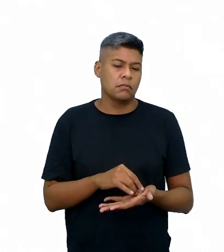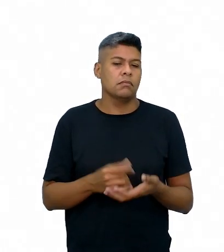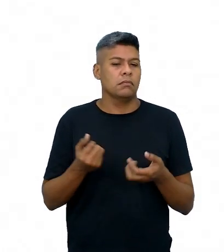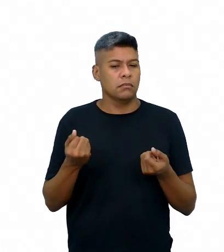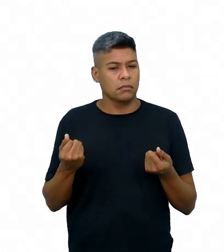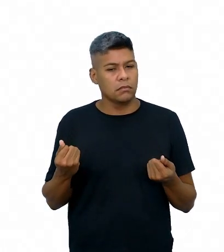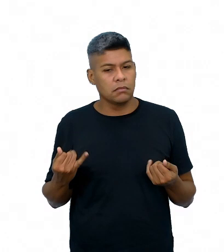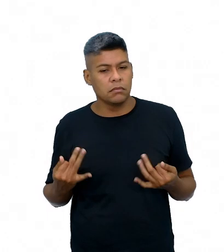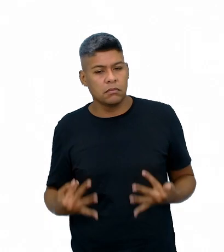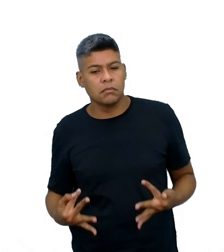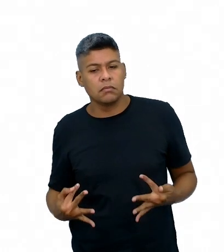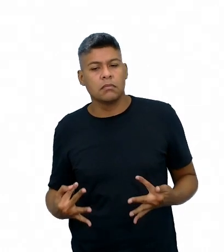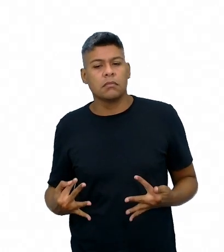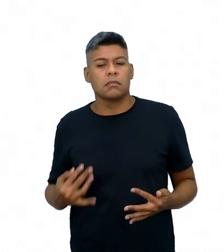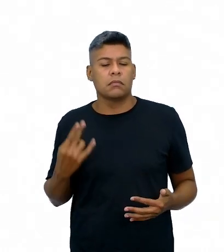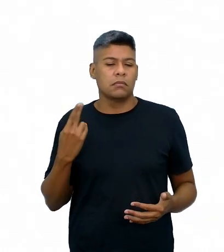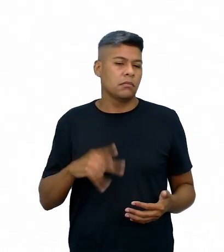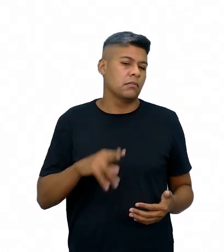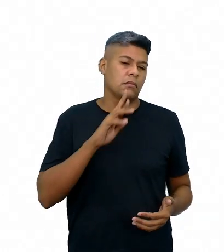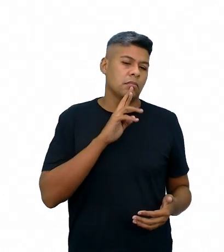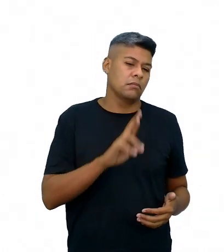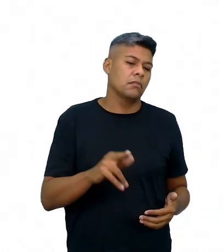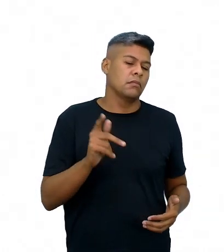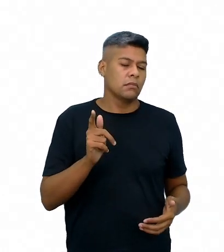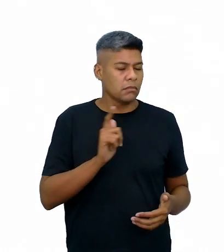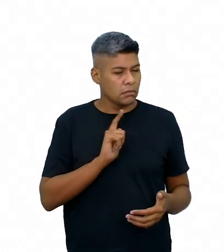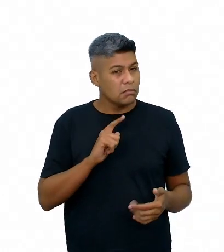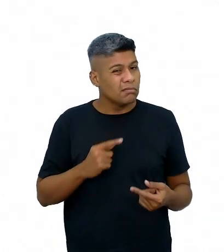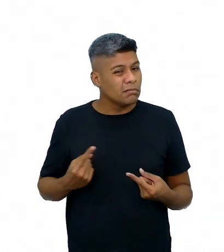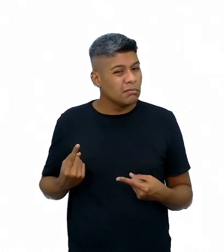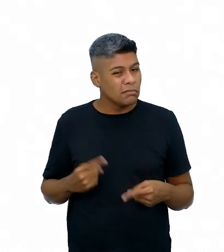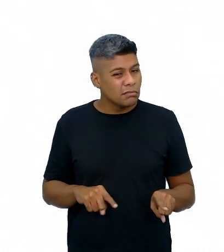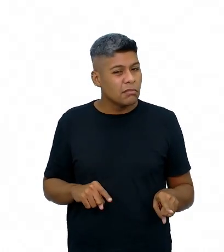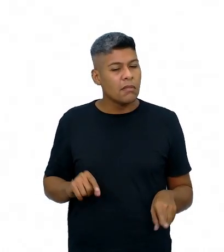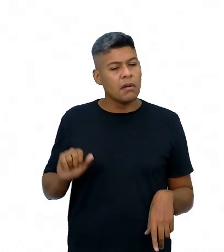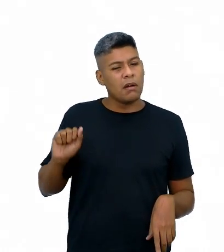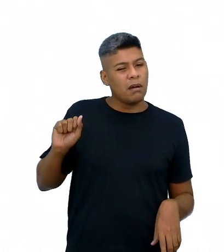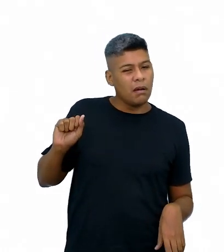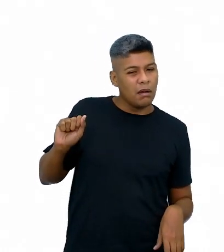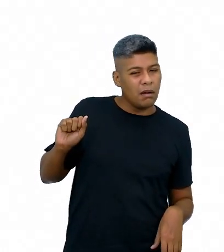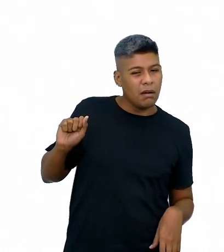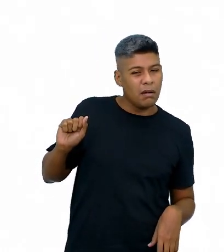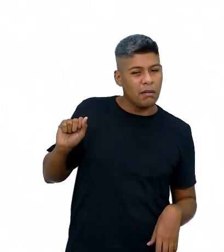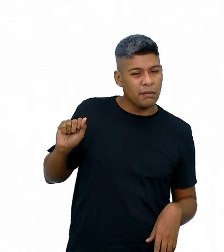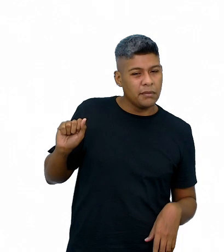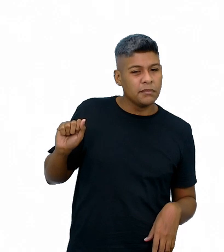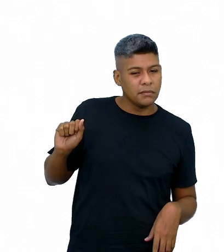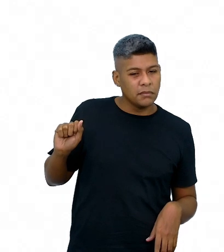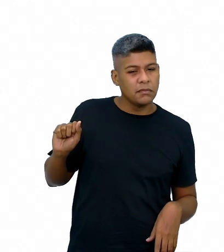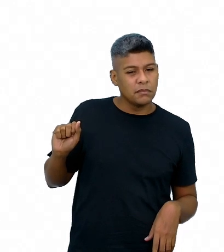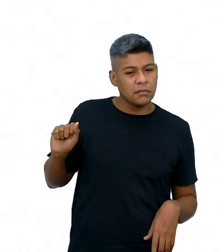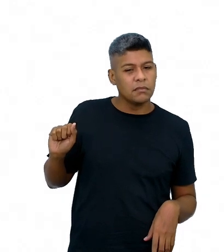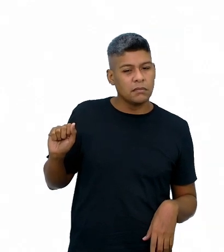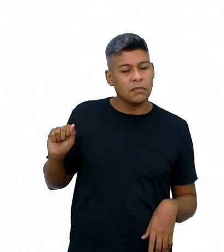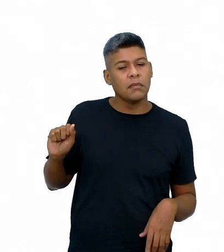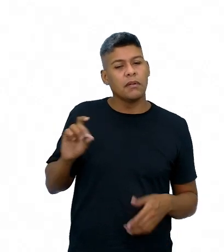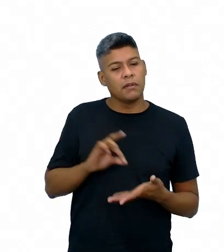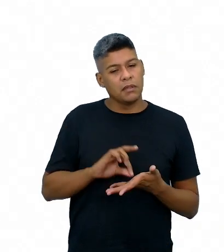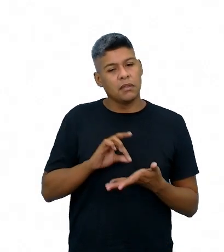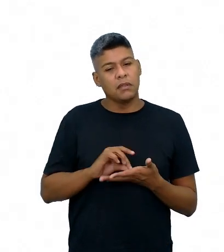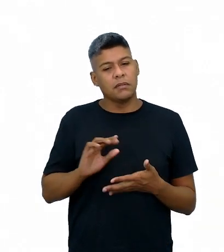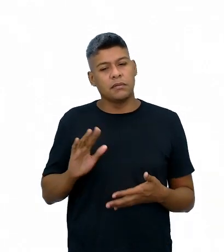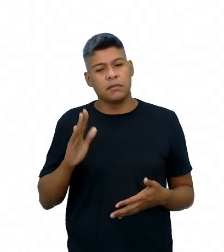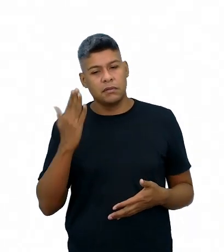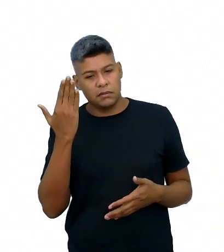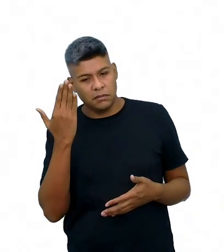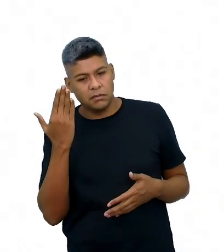sua resposta. Então, aí há uma provocação. Será que a notícia A é verdadeira ou é falsa? É mais